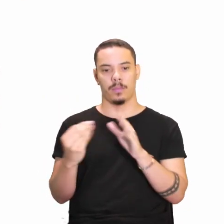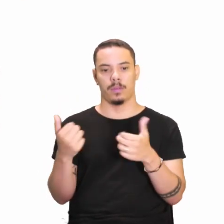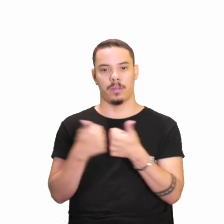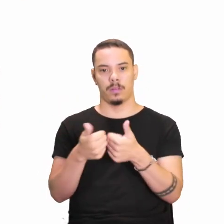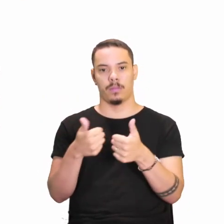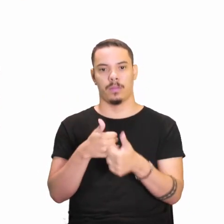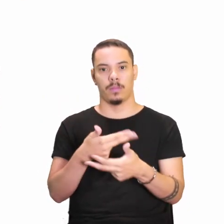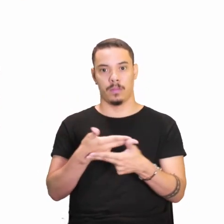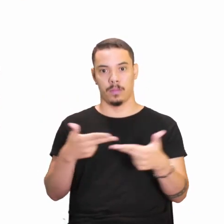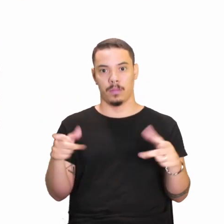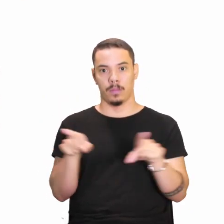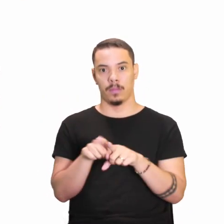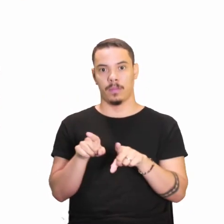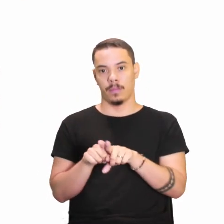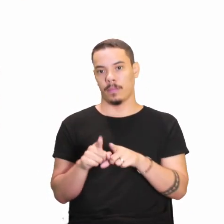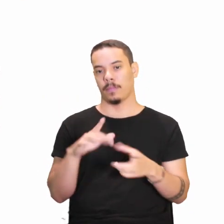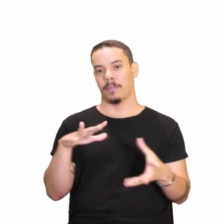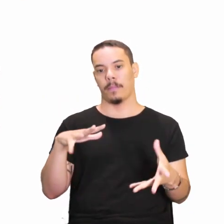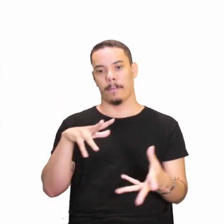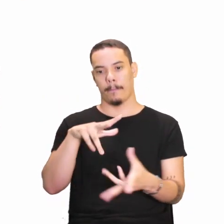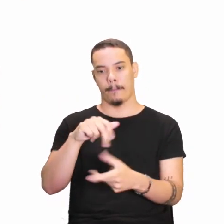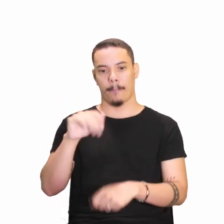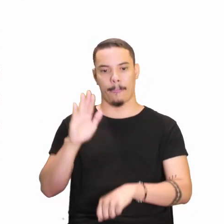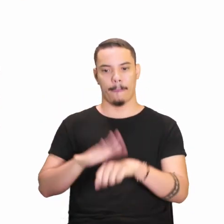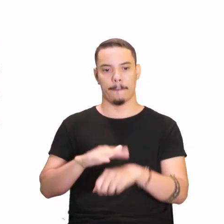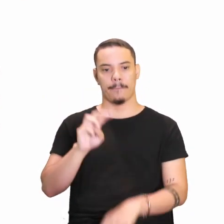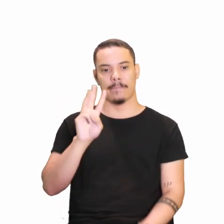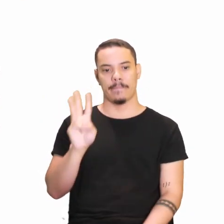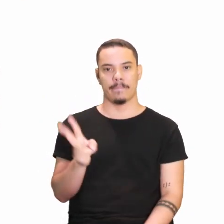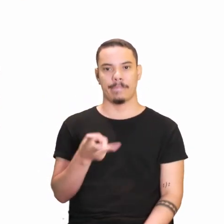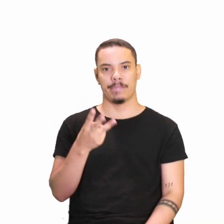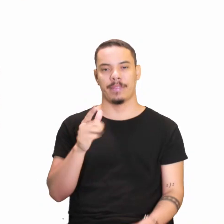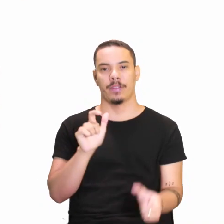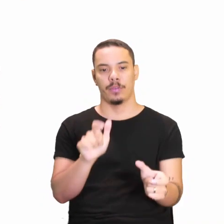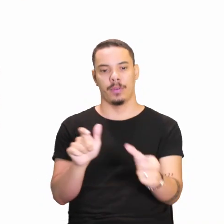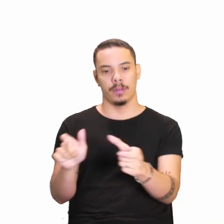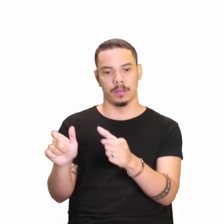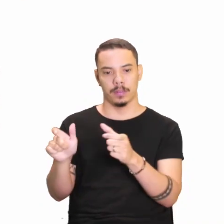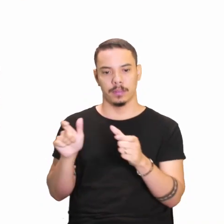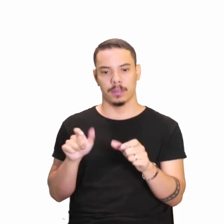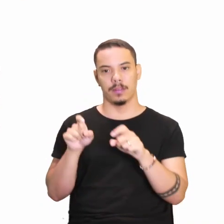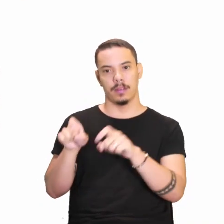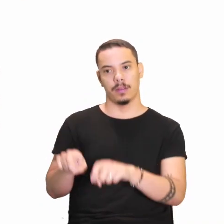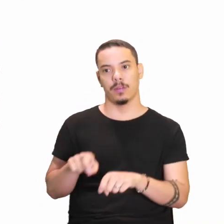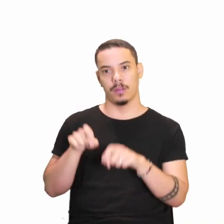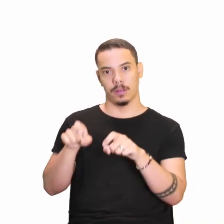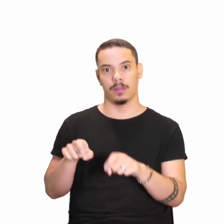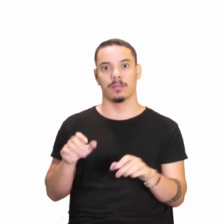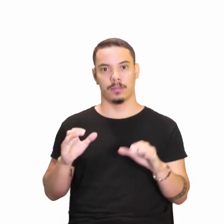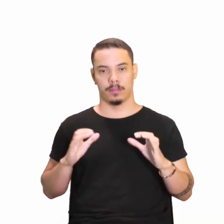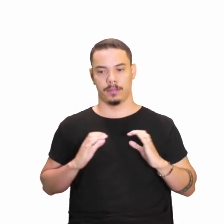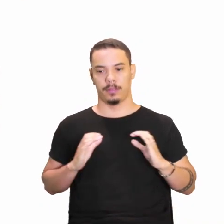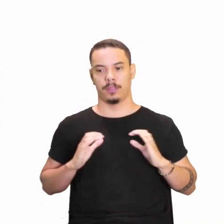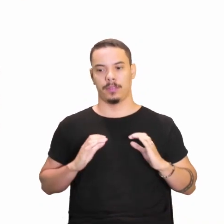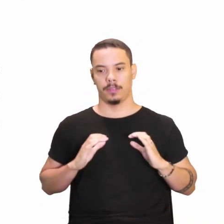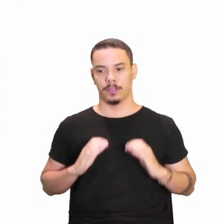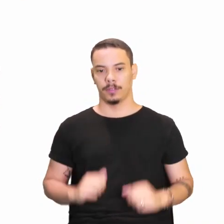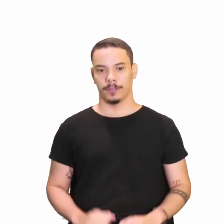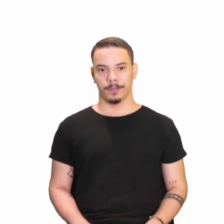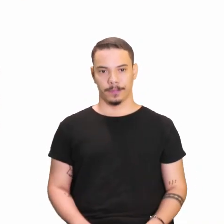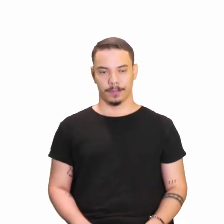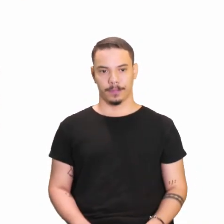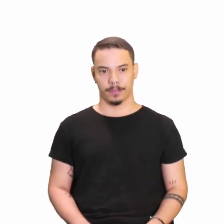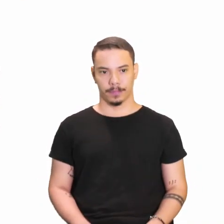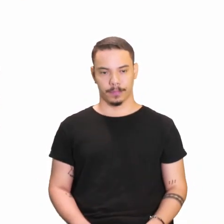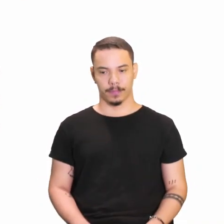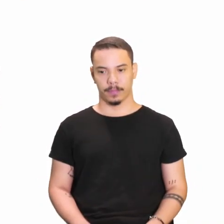e monitores de estação terrestre de mais de 3.000 localidades rurais e urbanas.